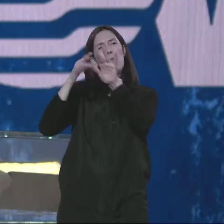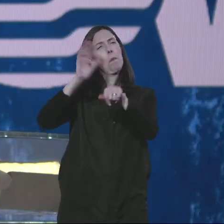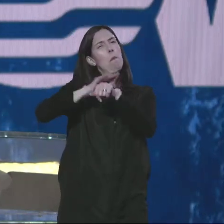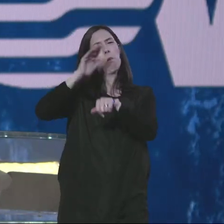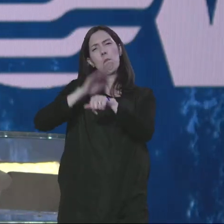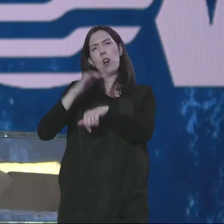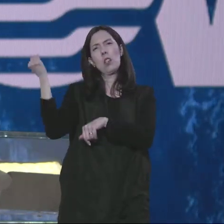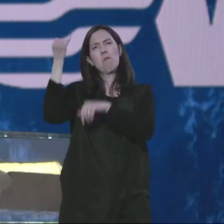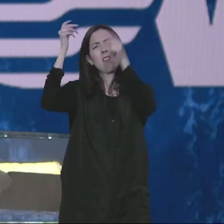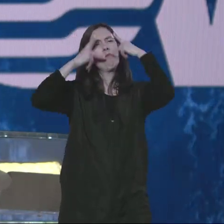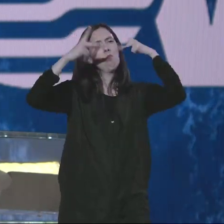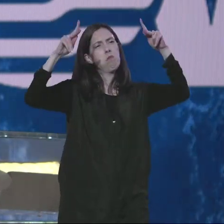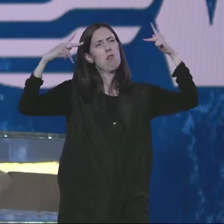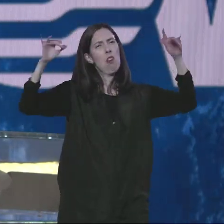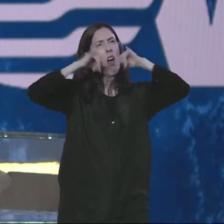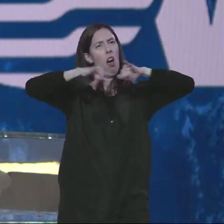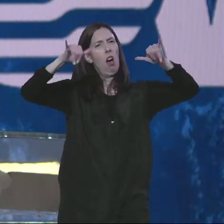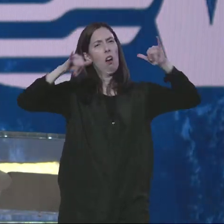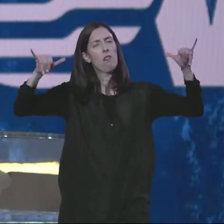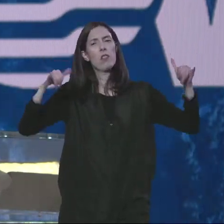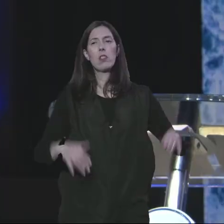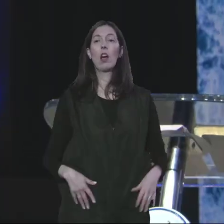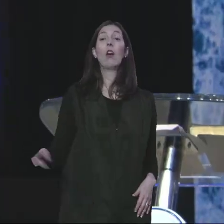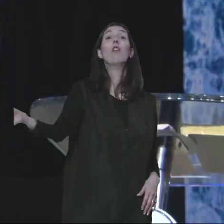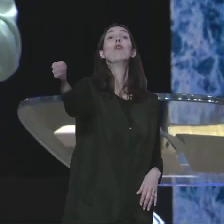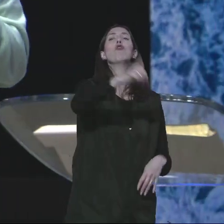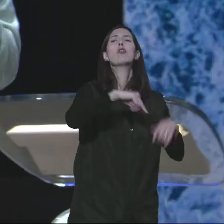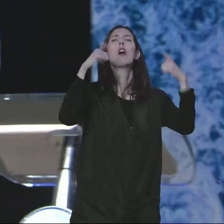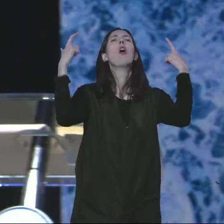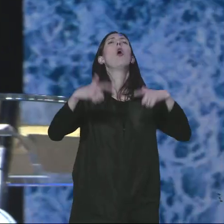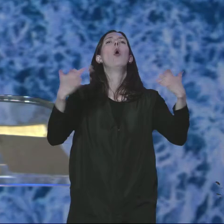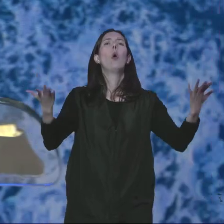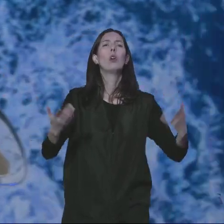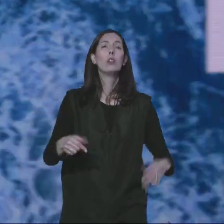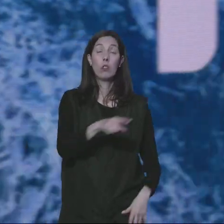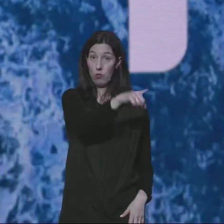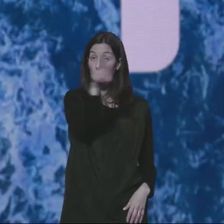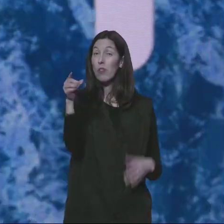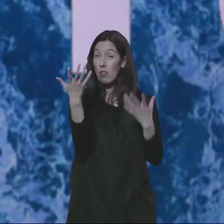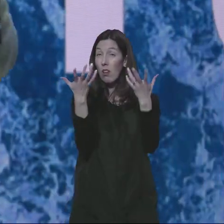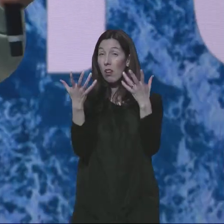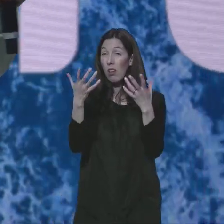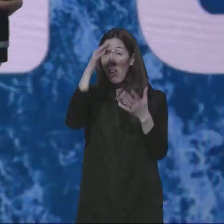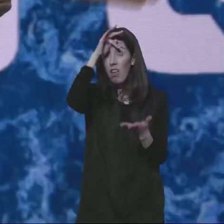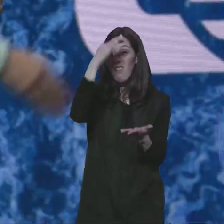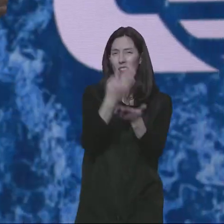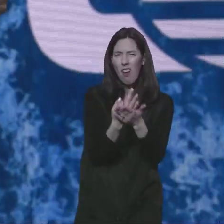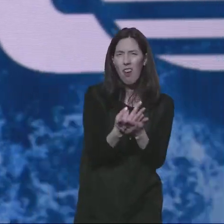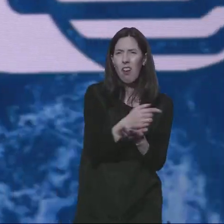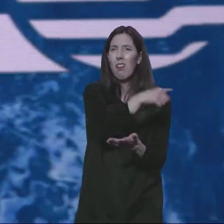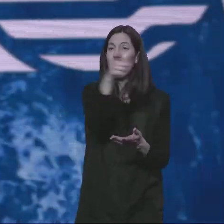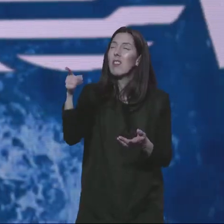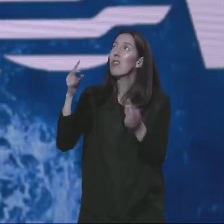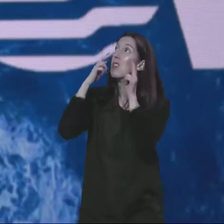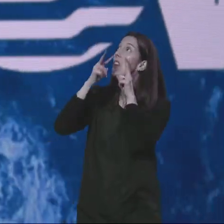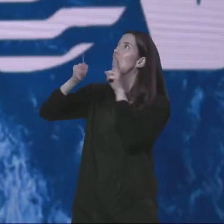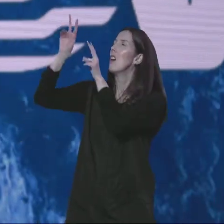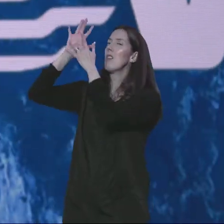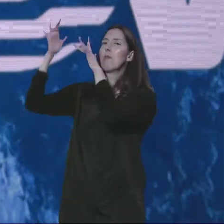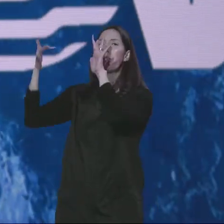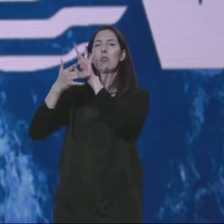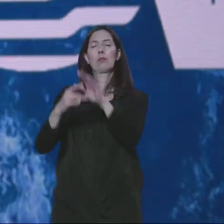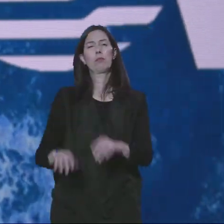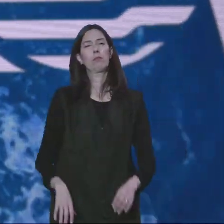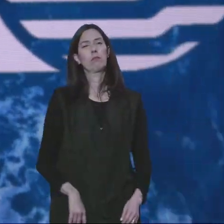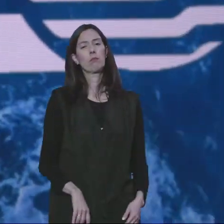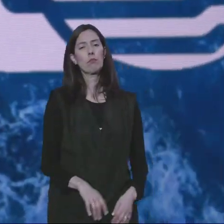Os seus olhos estão aonde? Você quer correr a vida da fé? olhe para Jesus. A segunda e